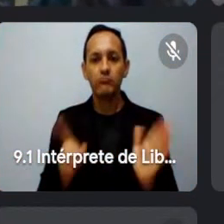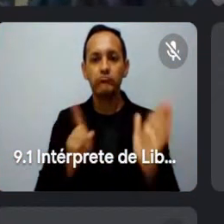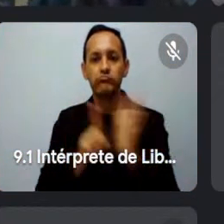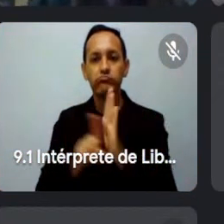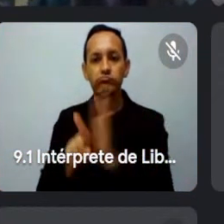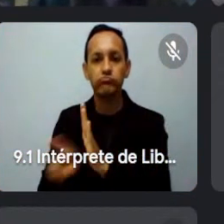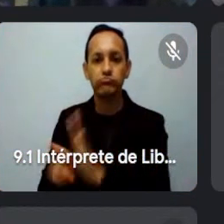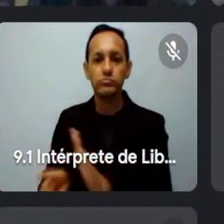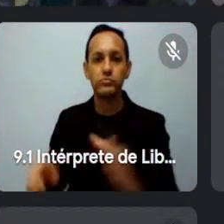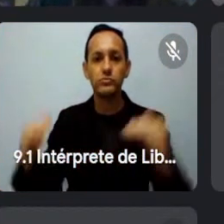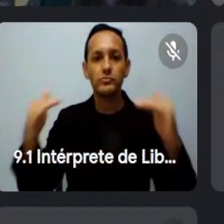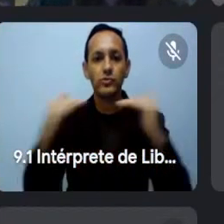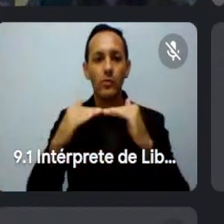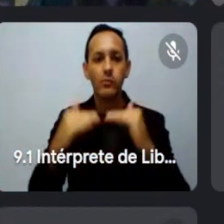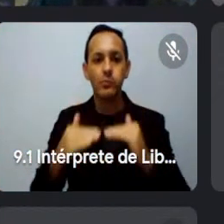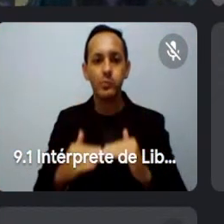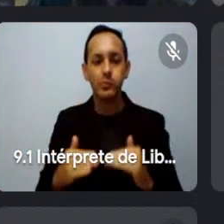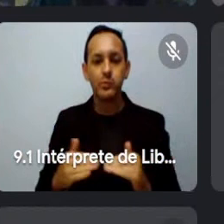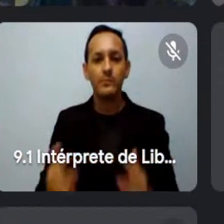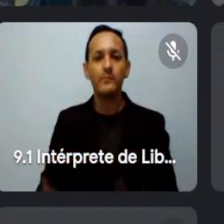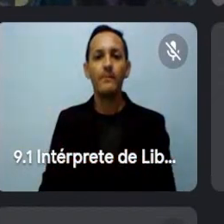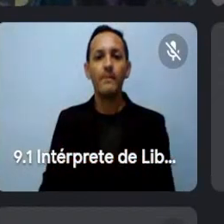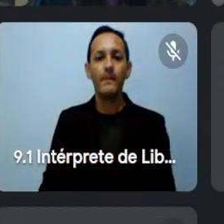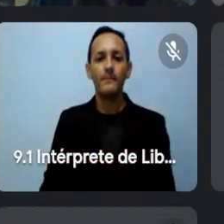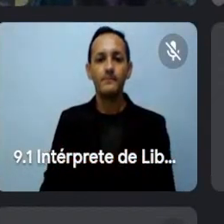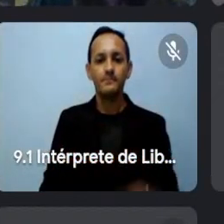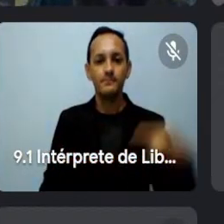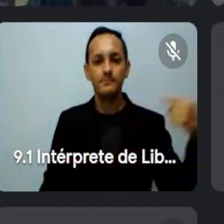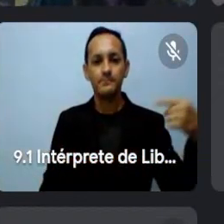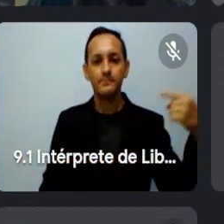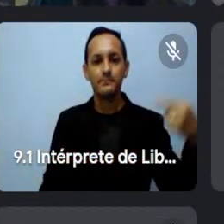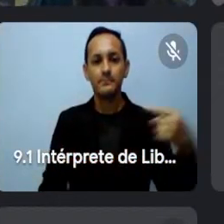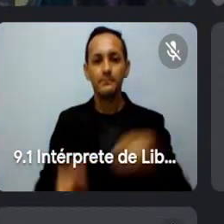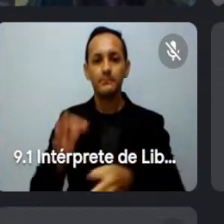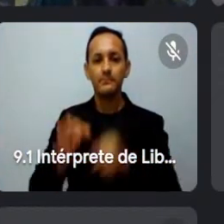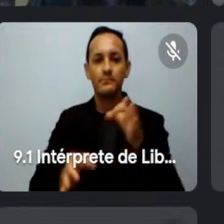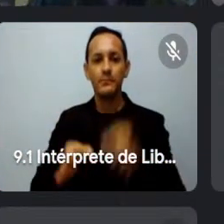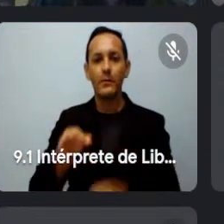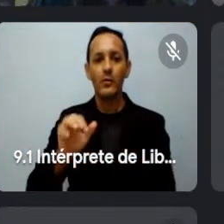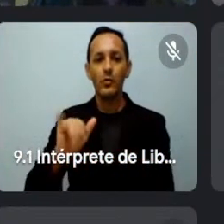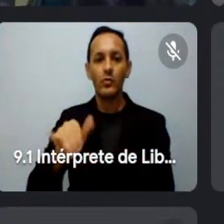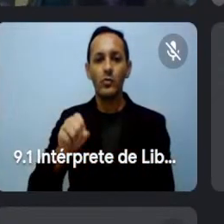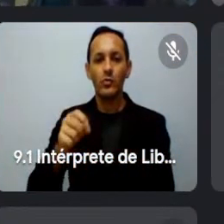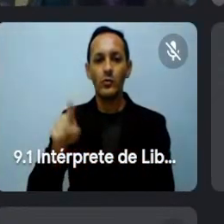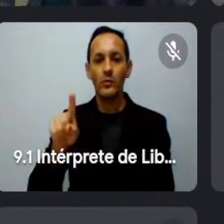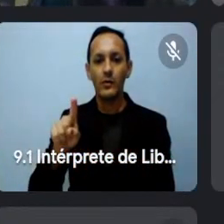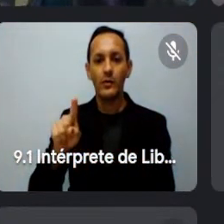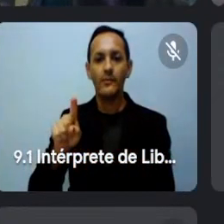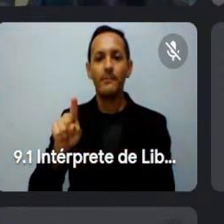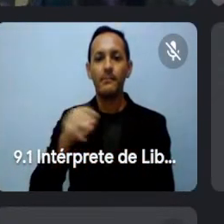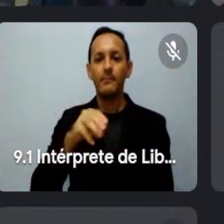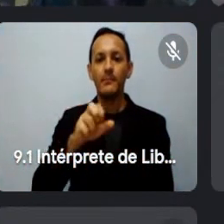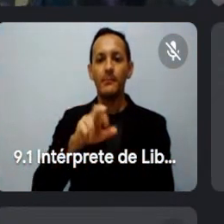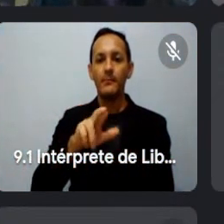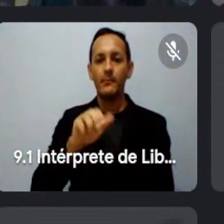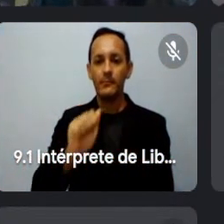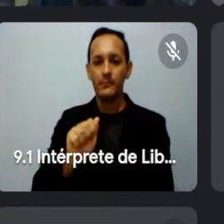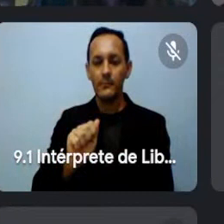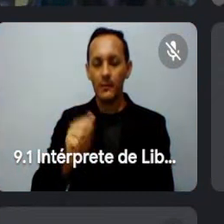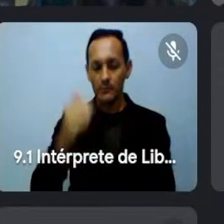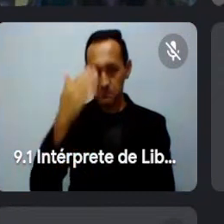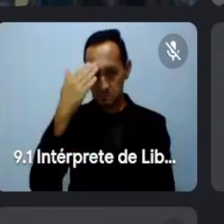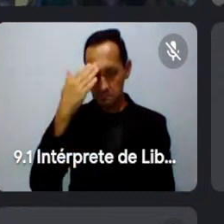votos ouvindo primeiro Doutor Juiz Doutor José Maria Lima o regaço Presidente